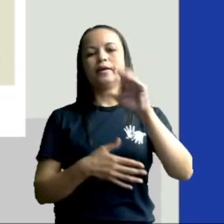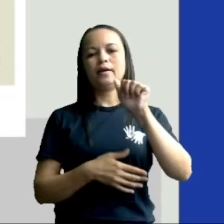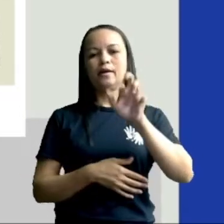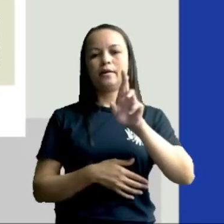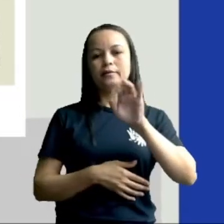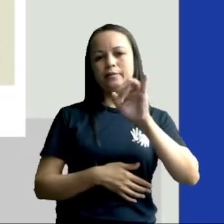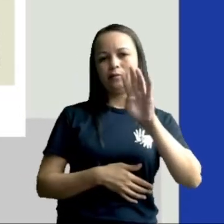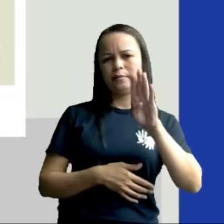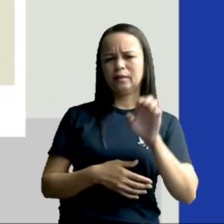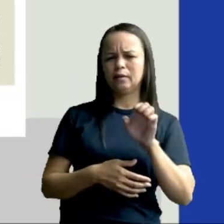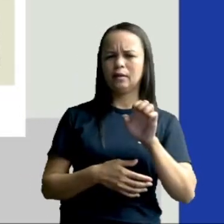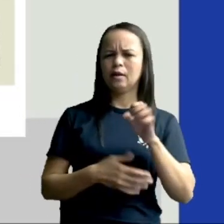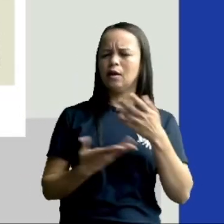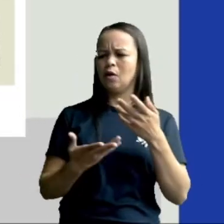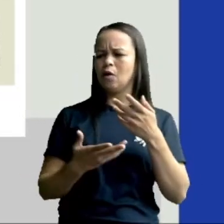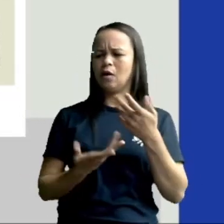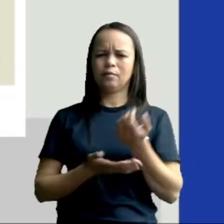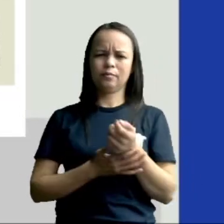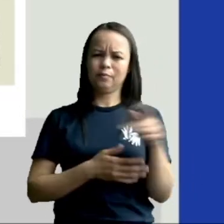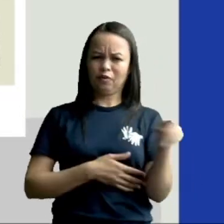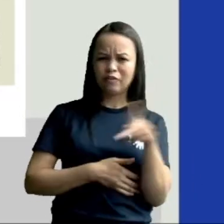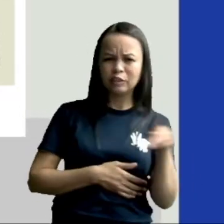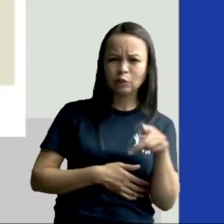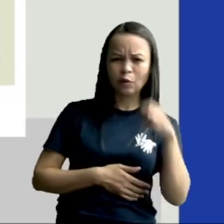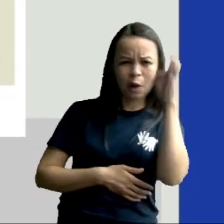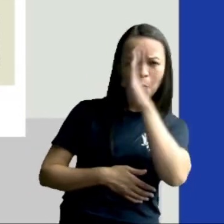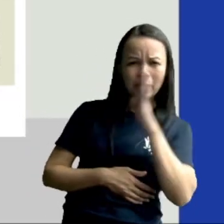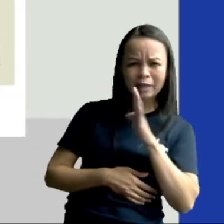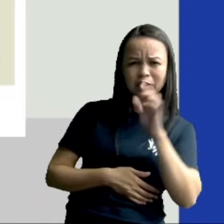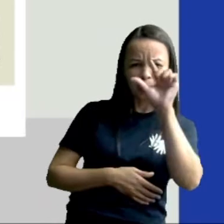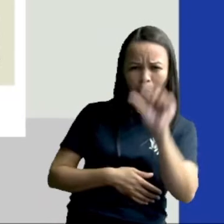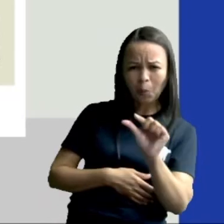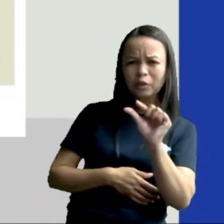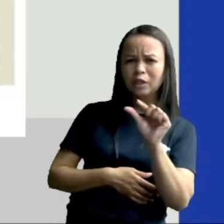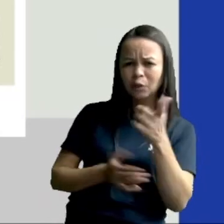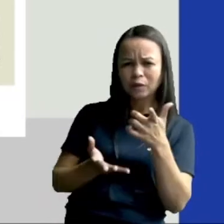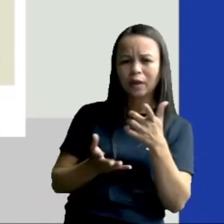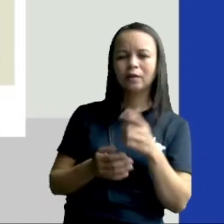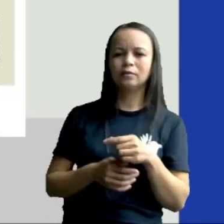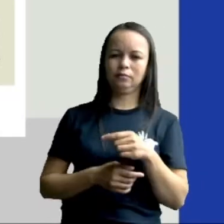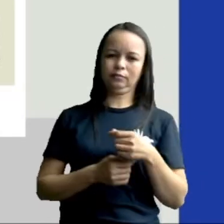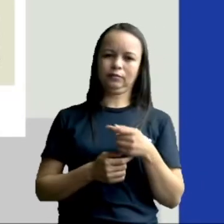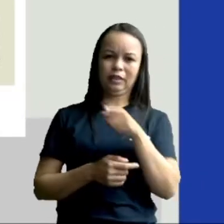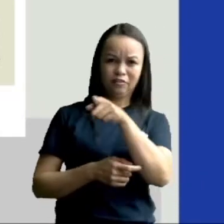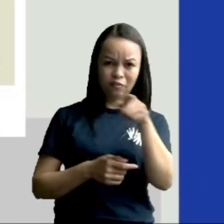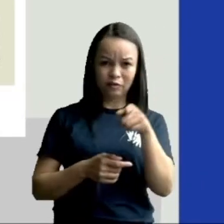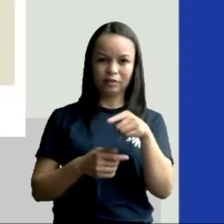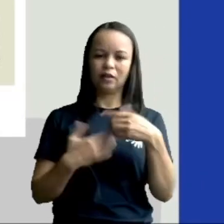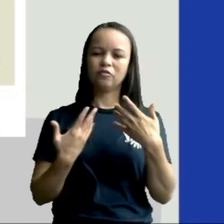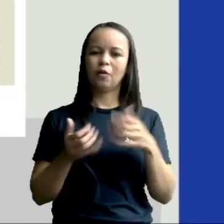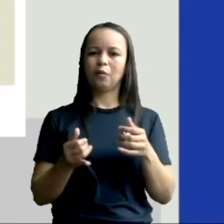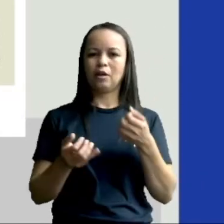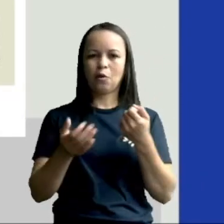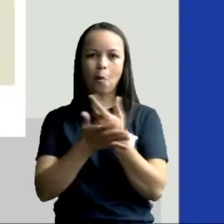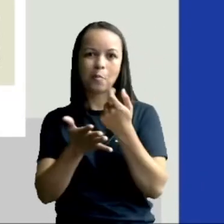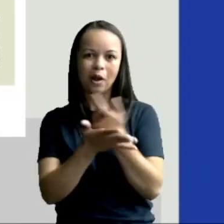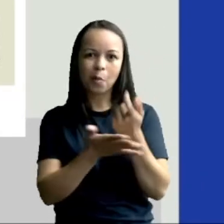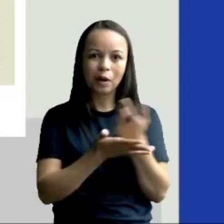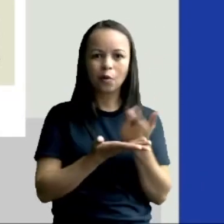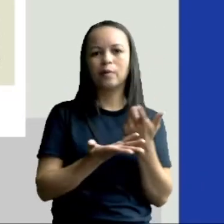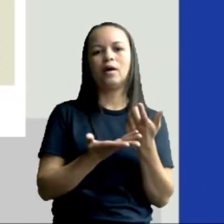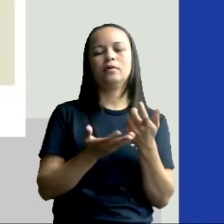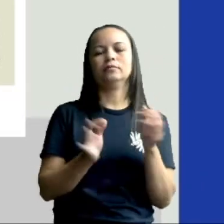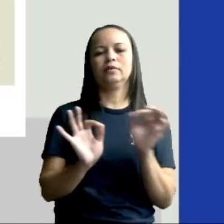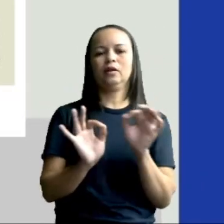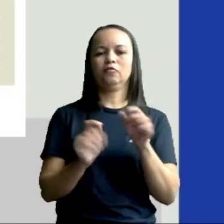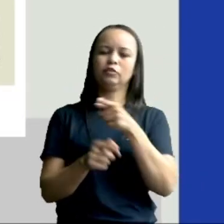É, mas é por isso que você vai relaxar? Não, não era nem para ver essa abundância de consumo todo, era para ser